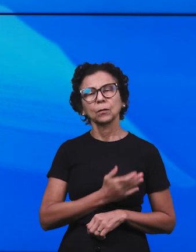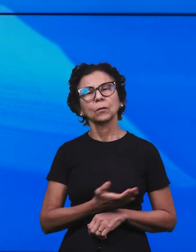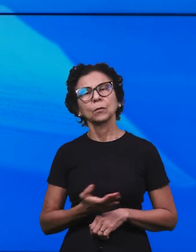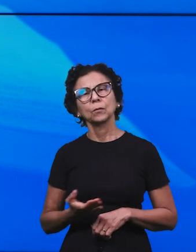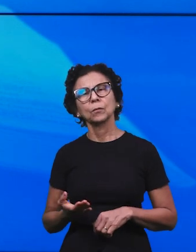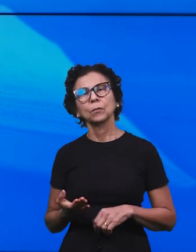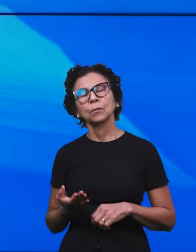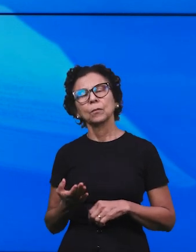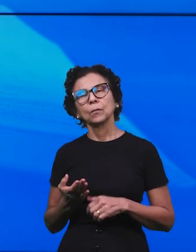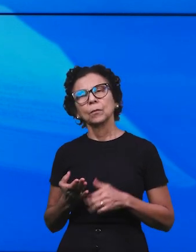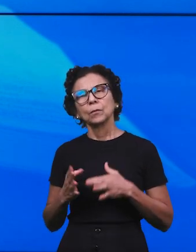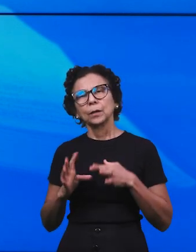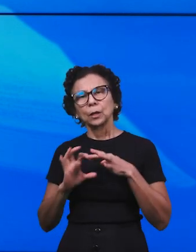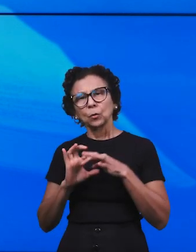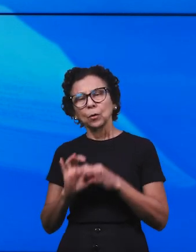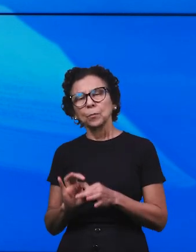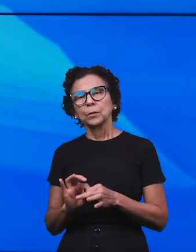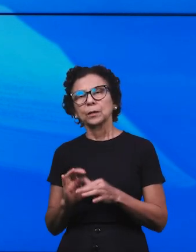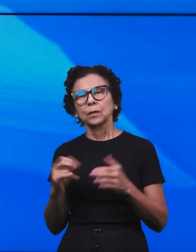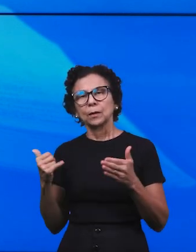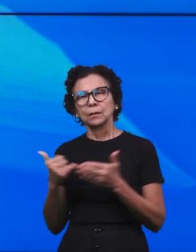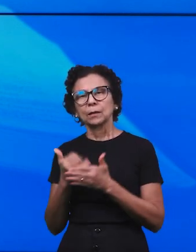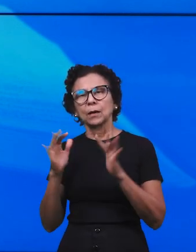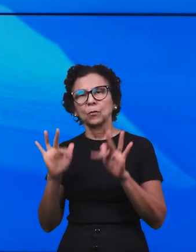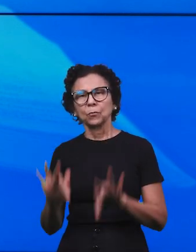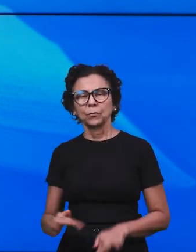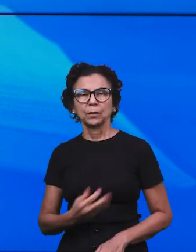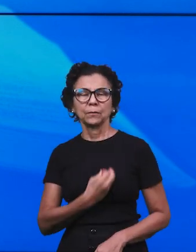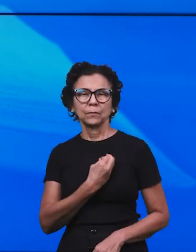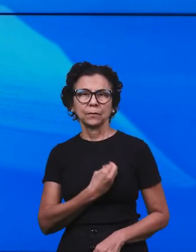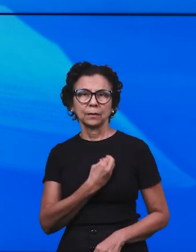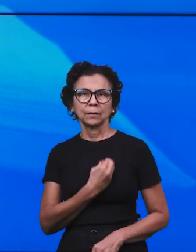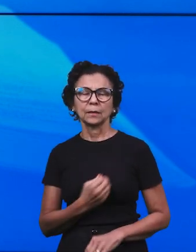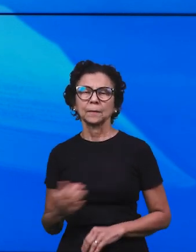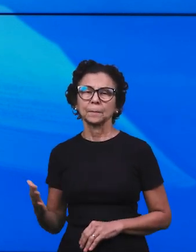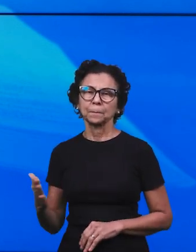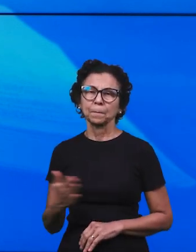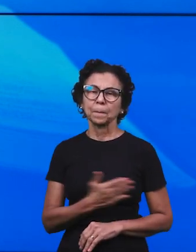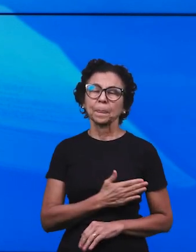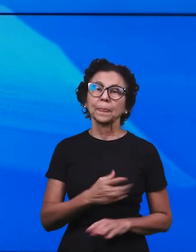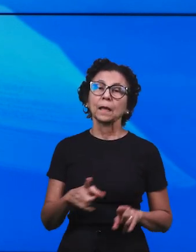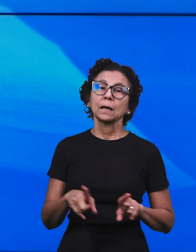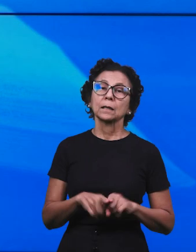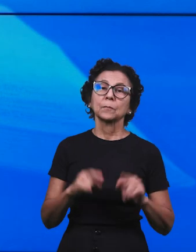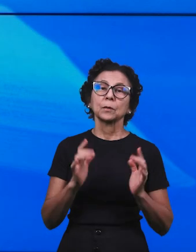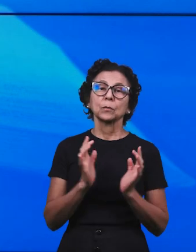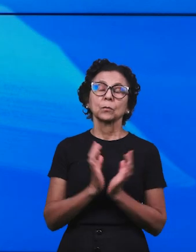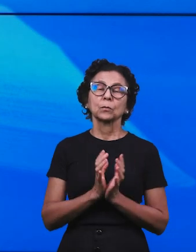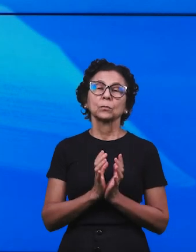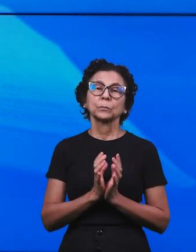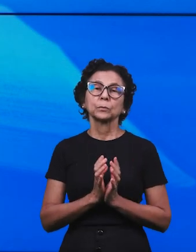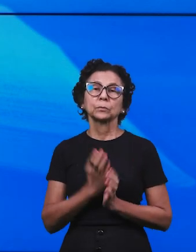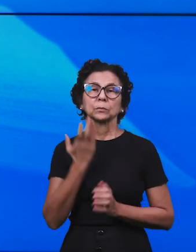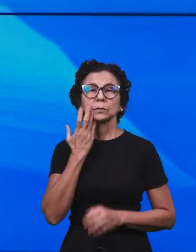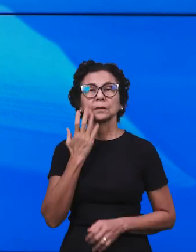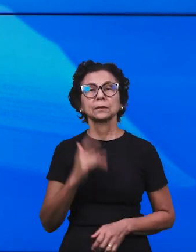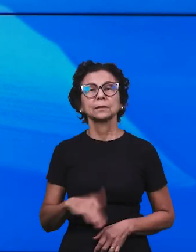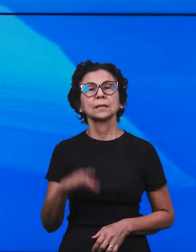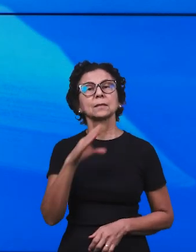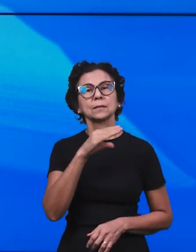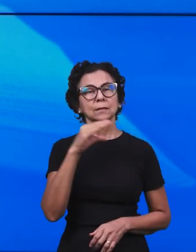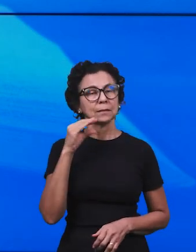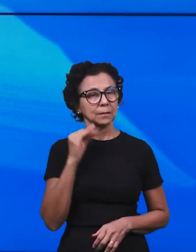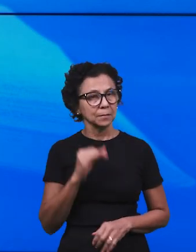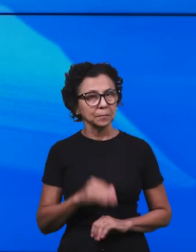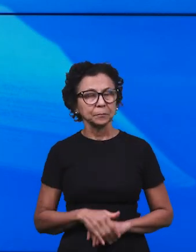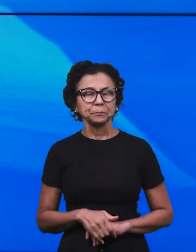As crianças vão responder, na Bahia. Depois, lá em Ijuí, o grupo de crianças também, intermediários